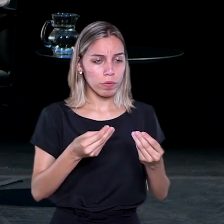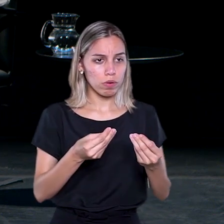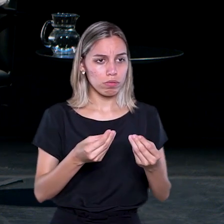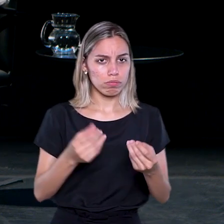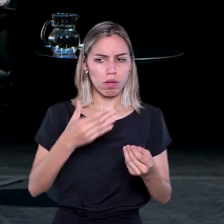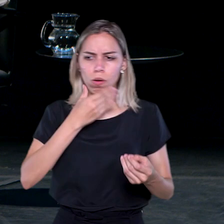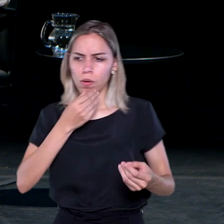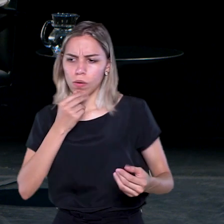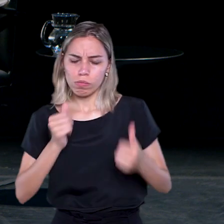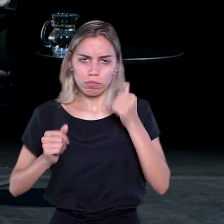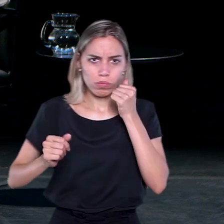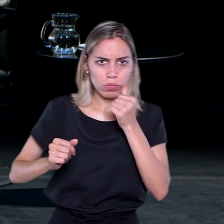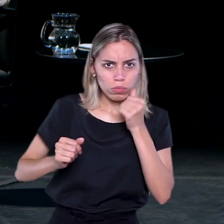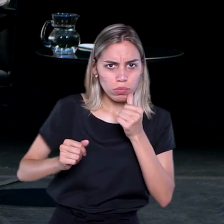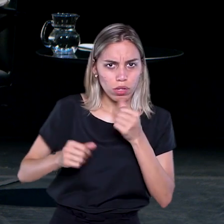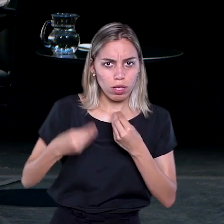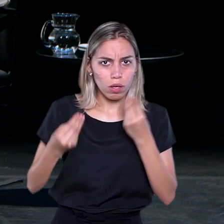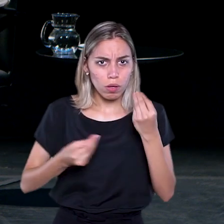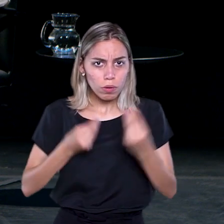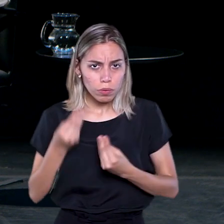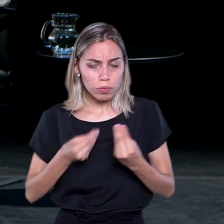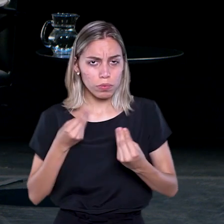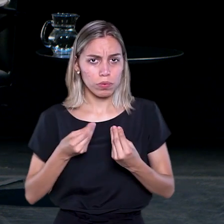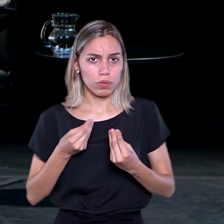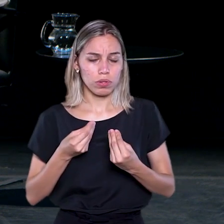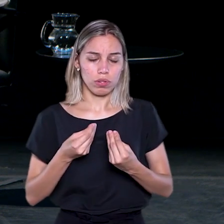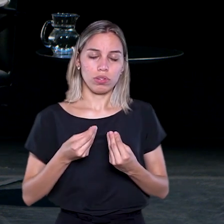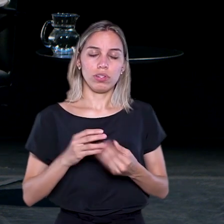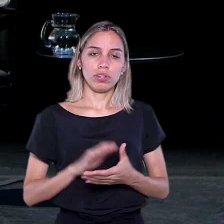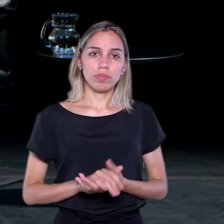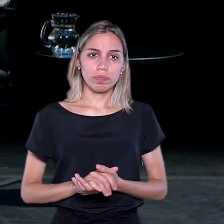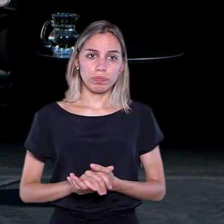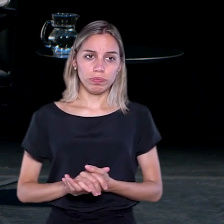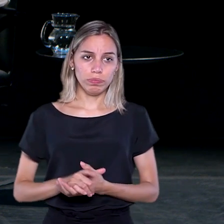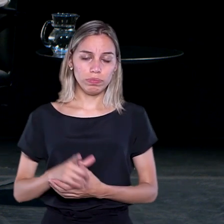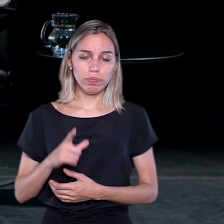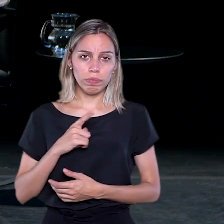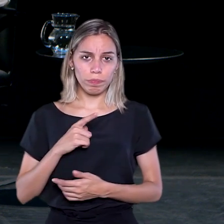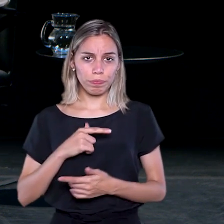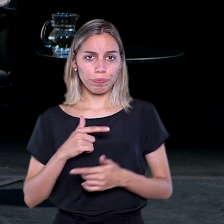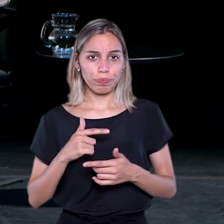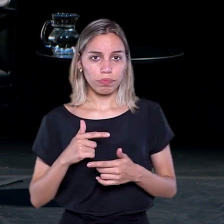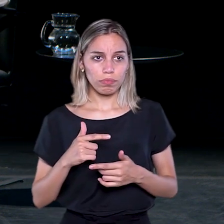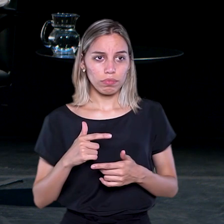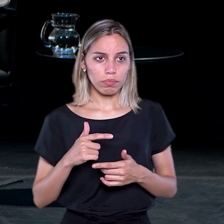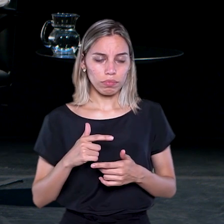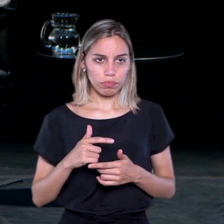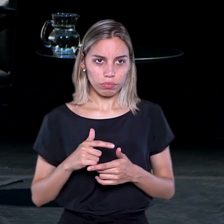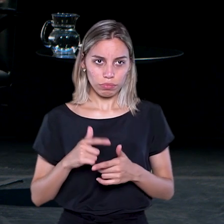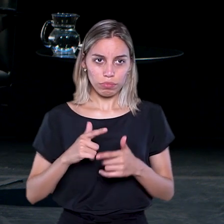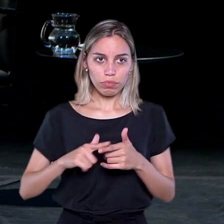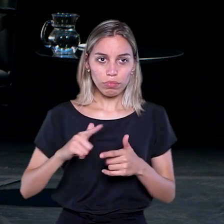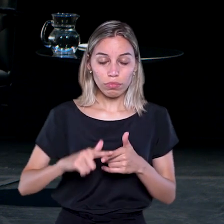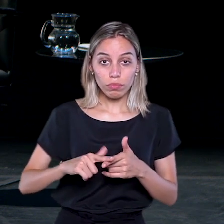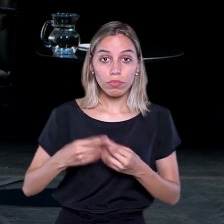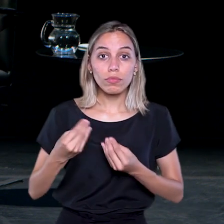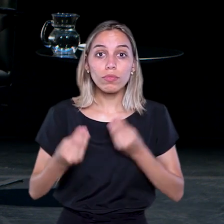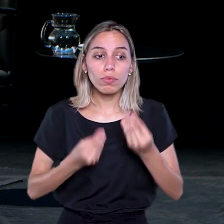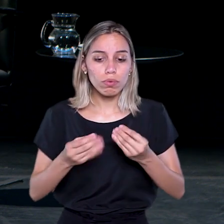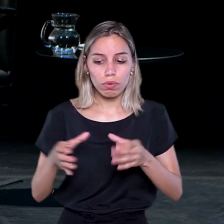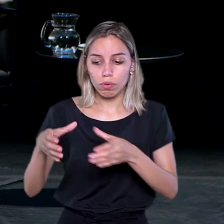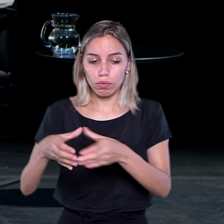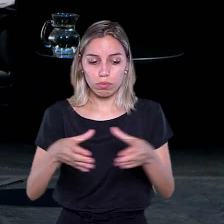a intersecção dessas formas de opressão vão causar vulnerabilidades ou vulnerações, melhor dizendo, muito peculiares contra